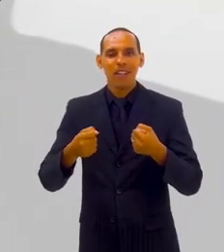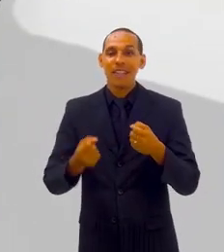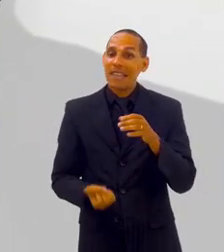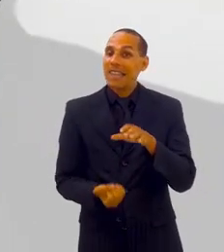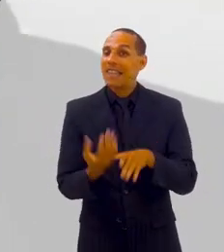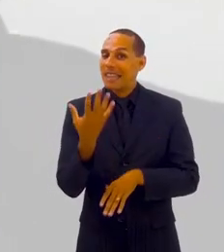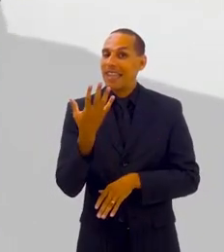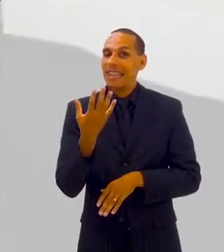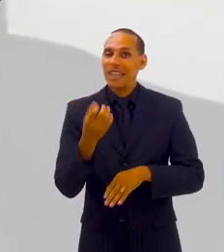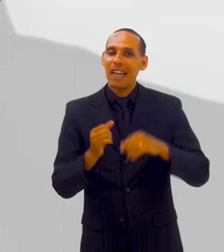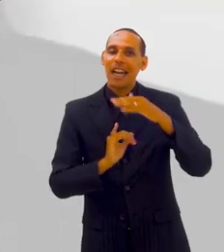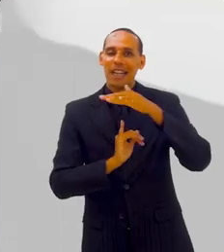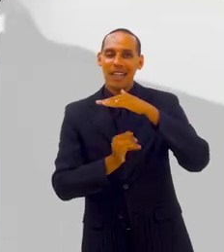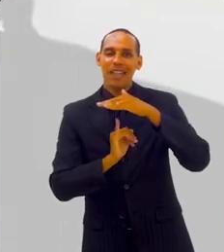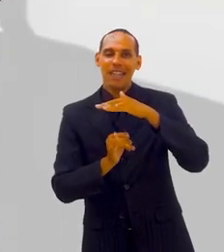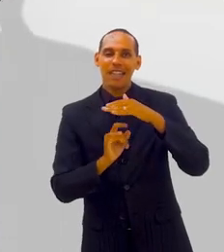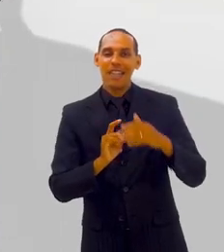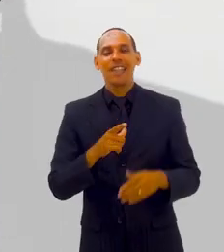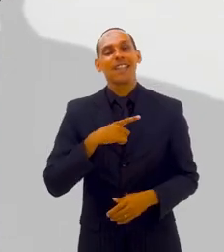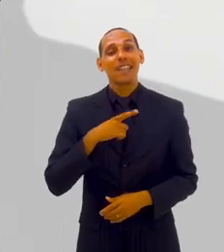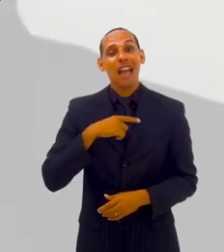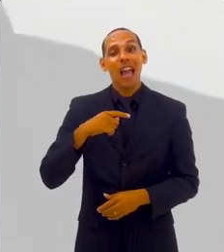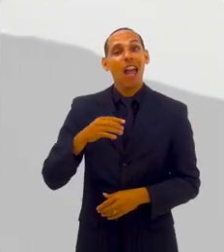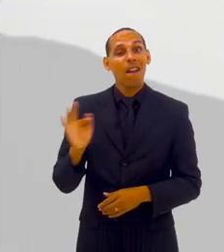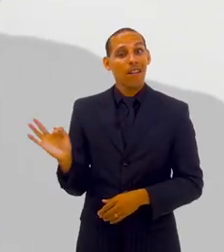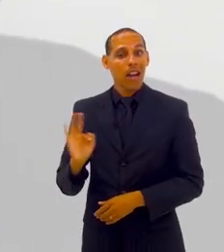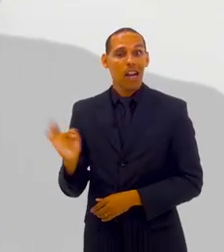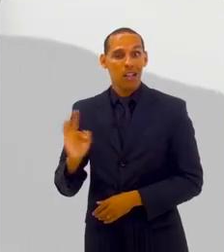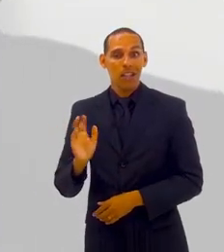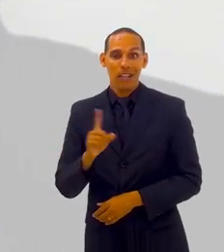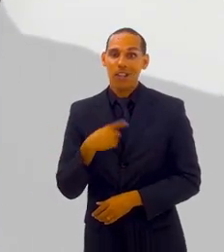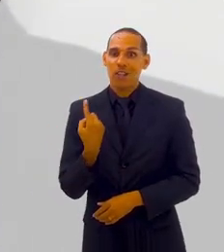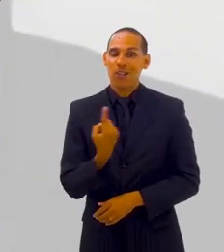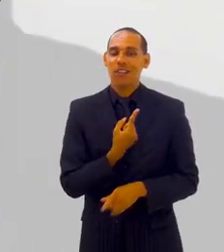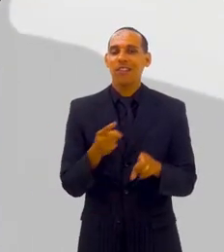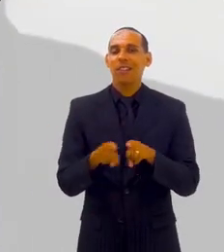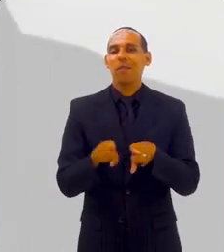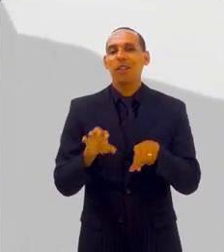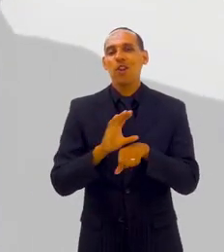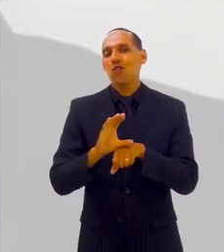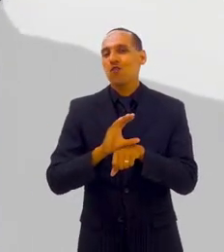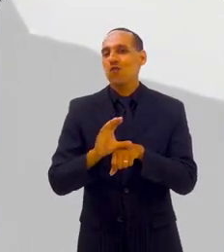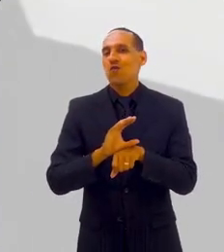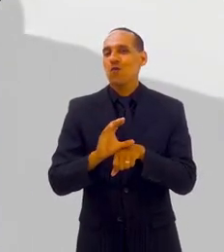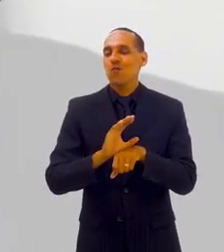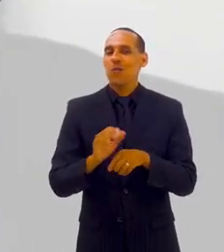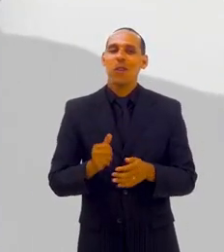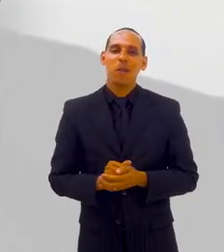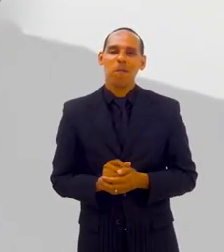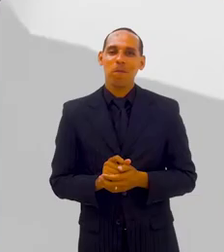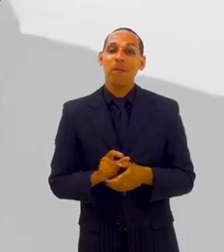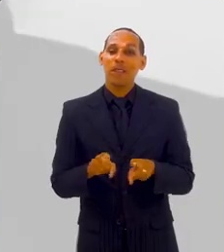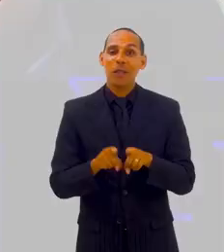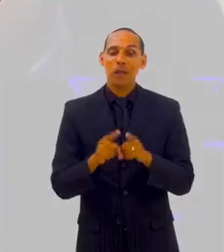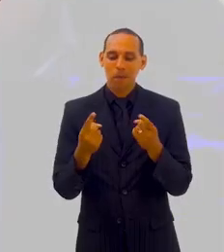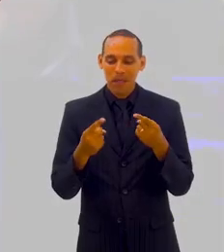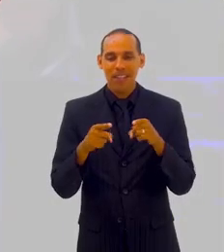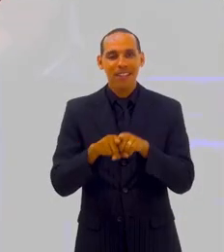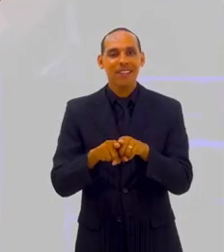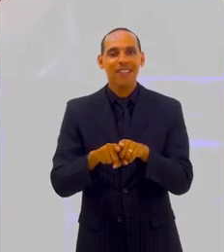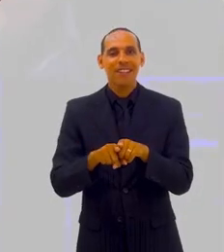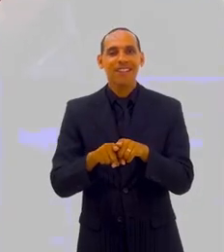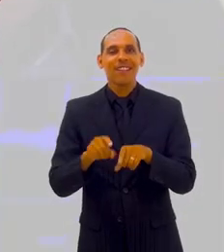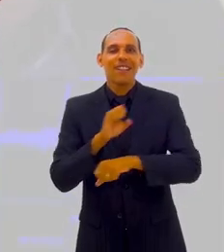tá criando esses Startup é por isso mesmo que a gente tem a nossa faculdade aí e os nossos cursos todos e a nossa parceria